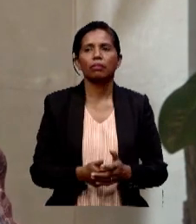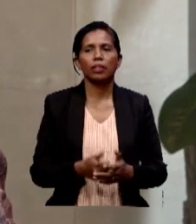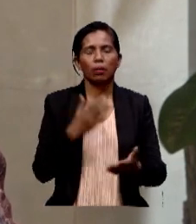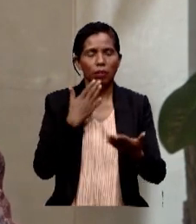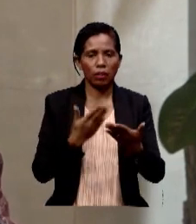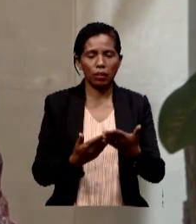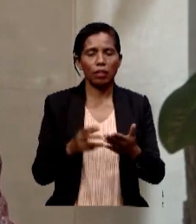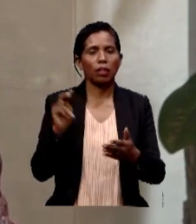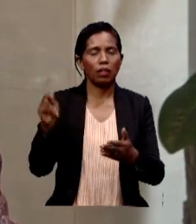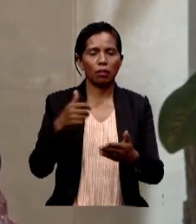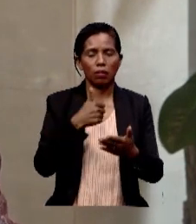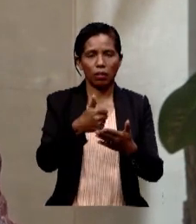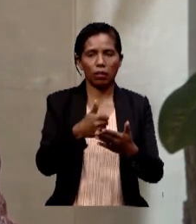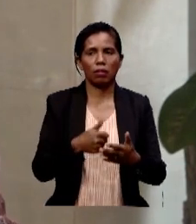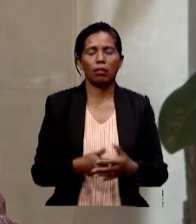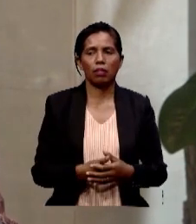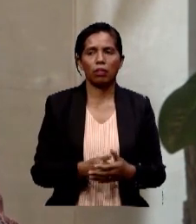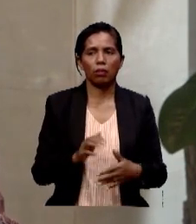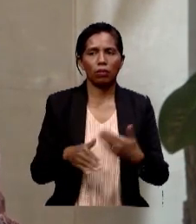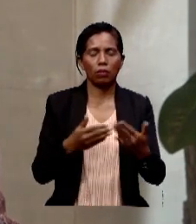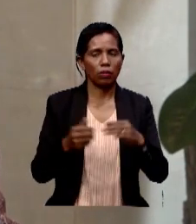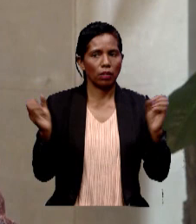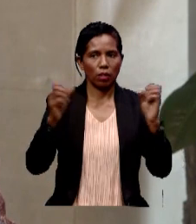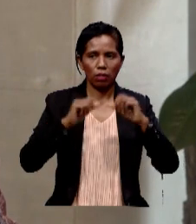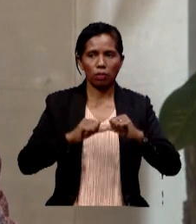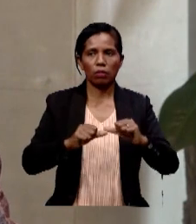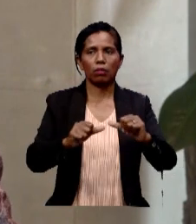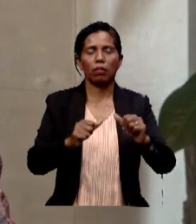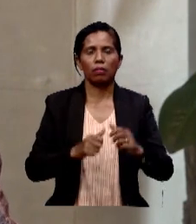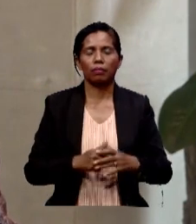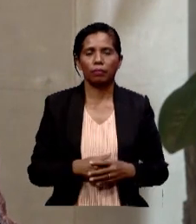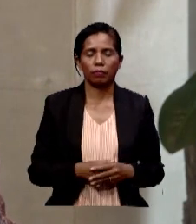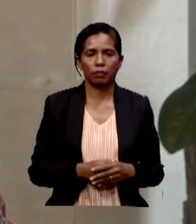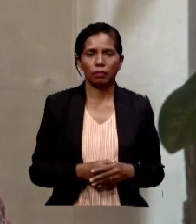aquilo, então acaba por botar lá lá. Entendimento.